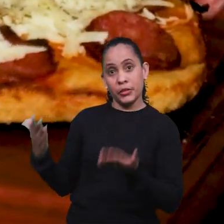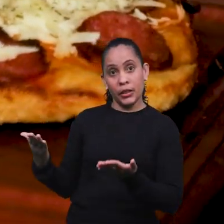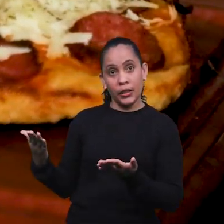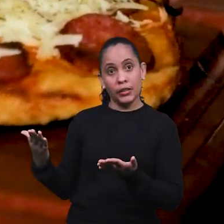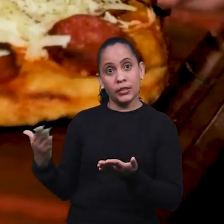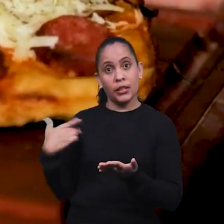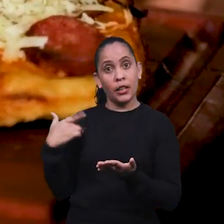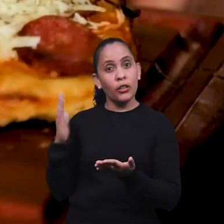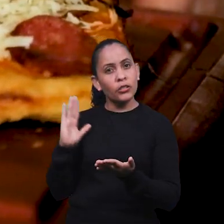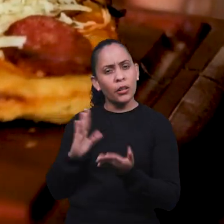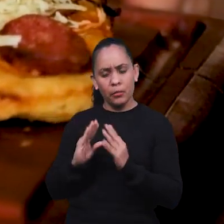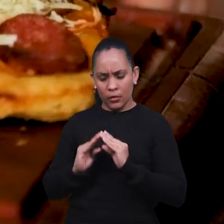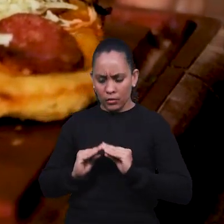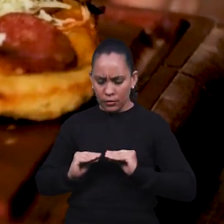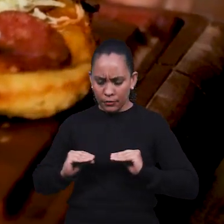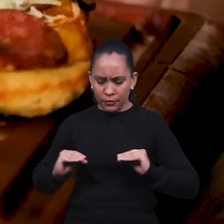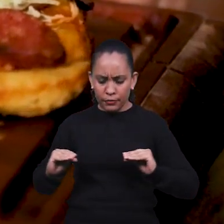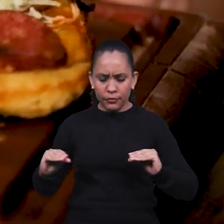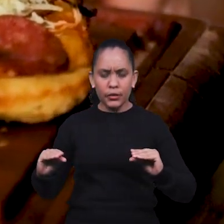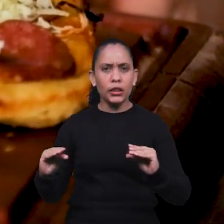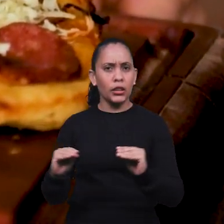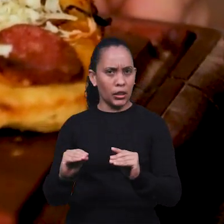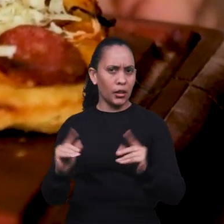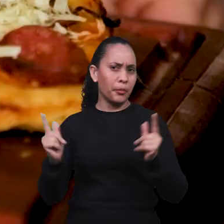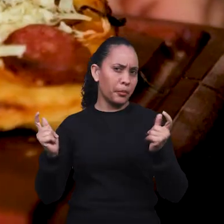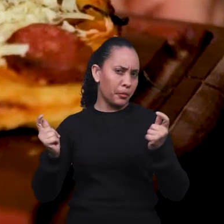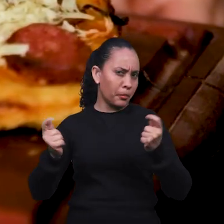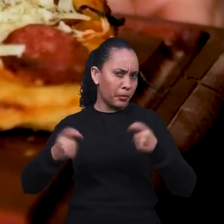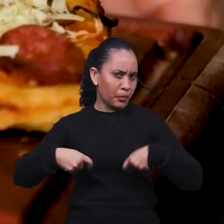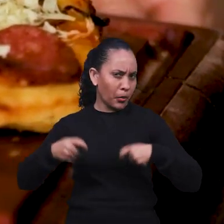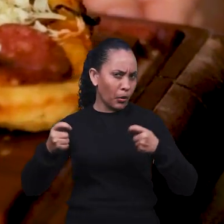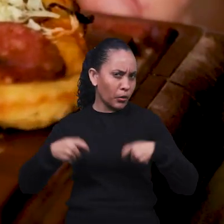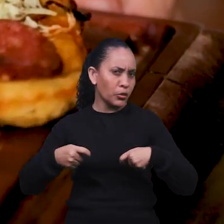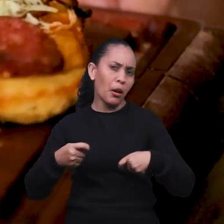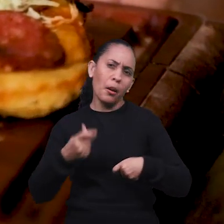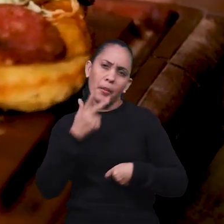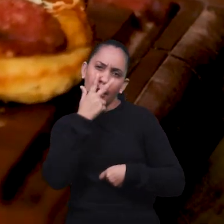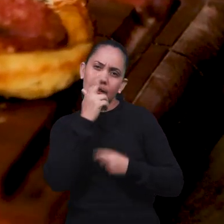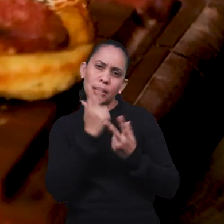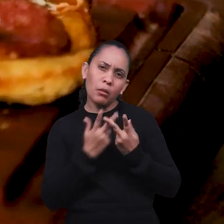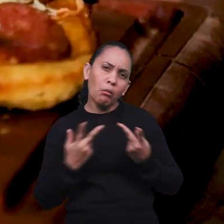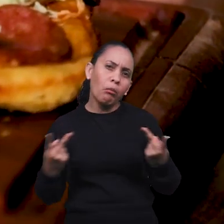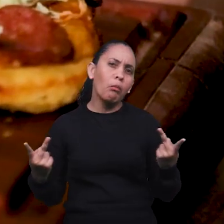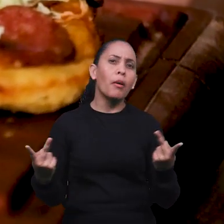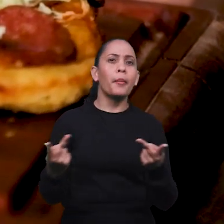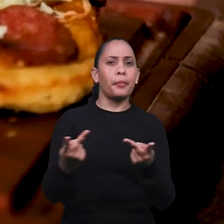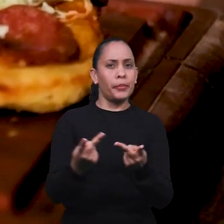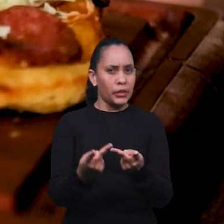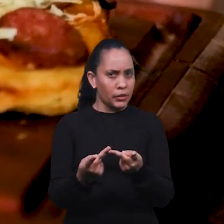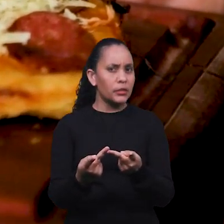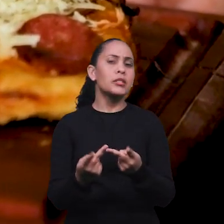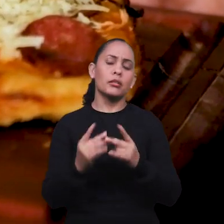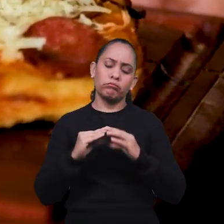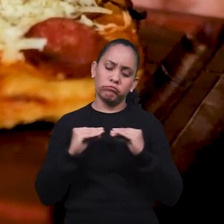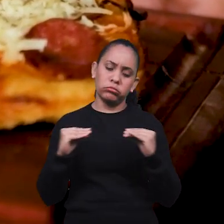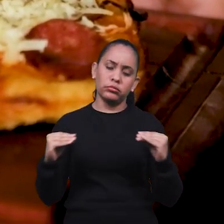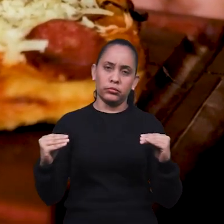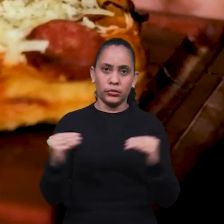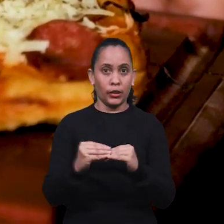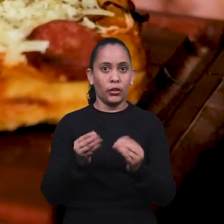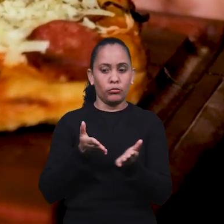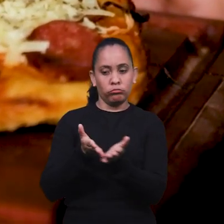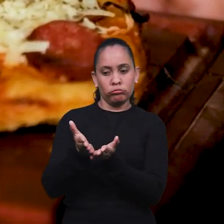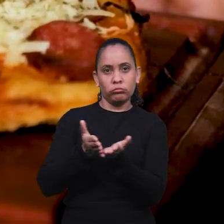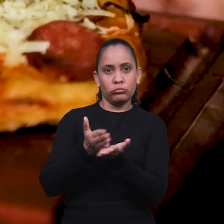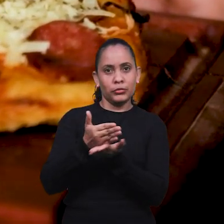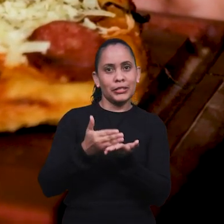mostrar. Essa daqui eu fiz mais fininha, que você pode fazer com a massa, como massa de pizza também. Então já fiz mais fininha.